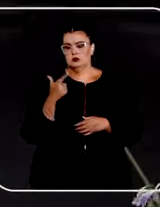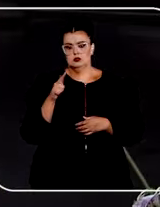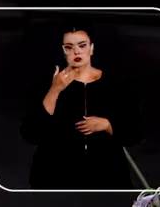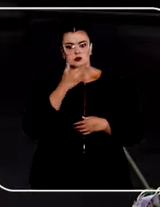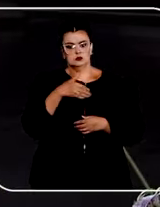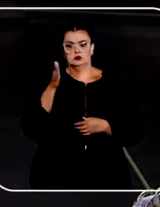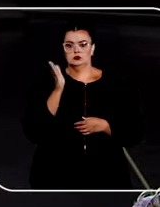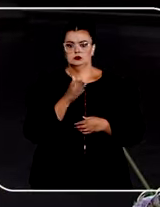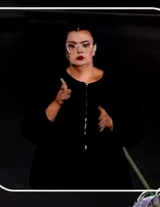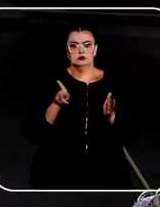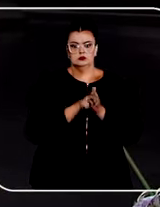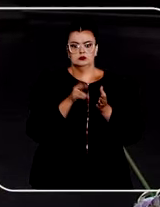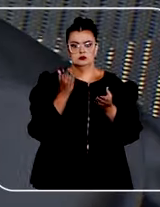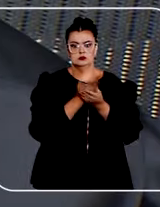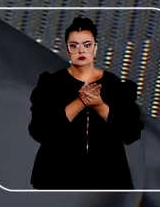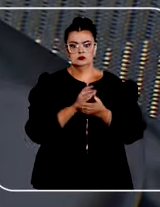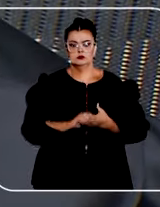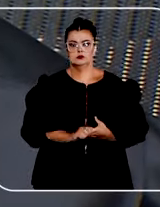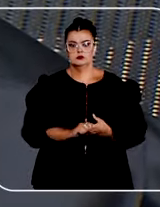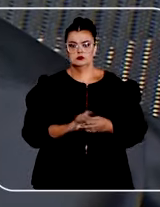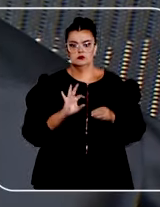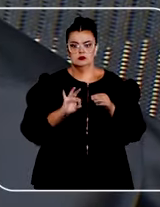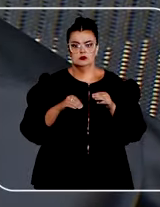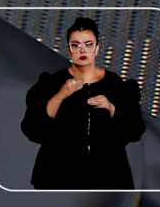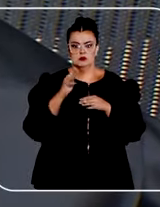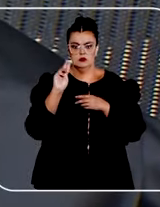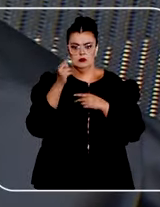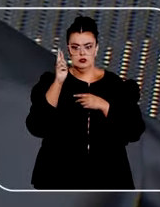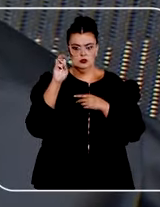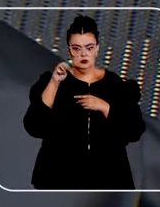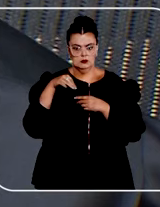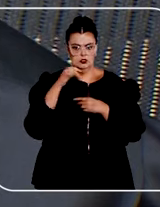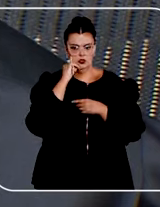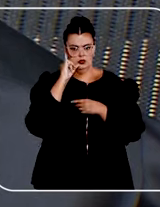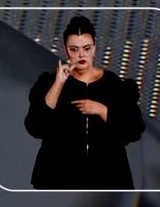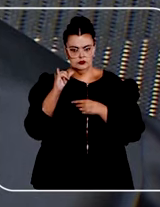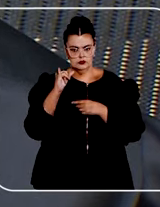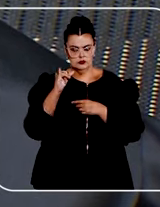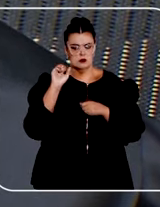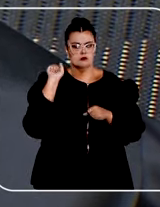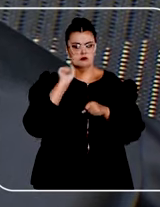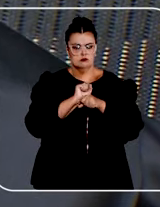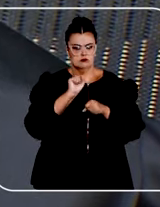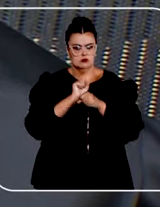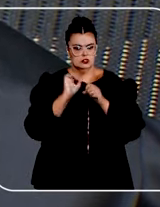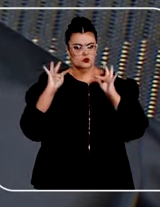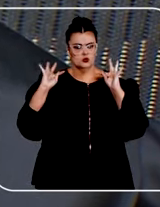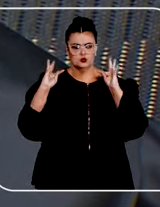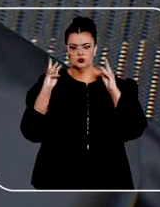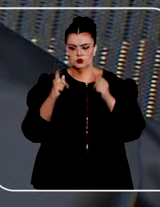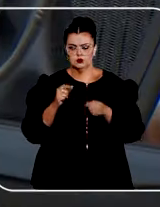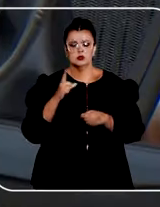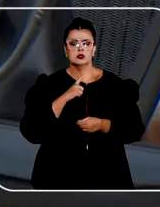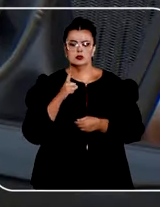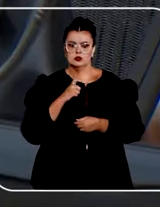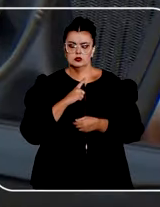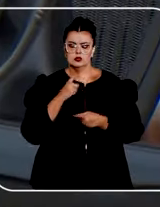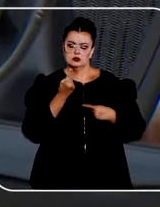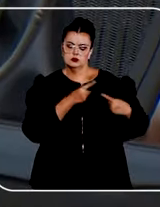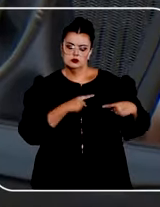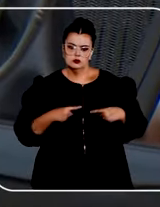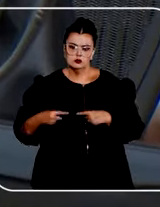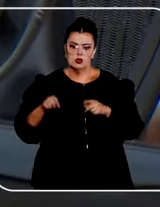suspensão Ampla de processos o ministro Herman Benjamin frisou que a paralisação de todos os casos em que houver a